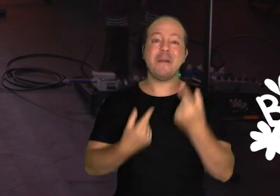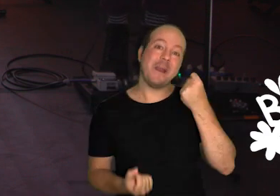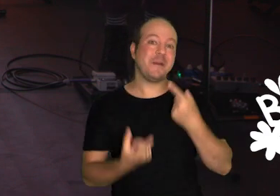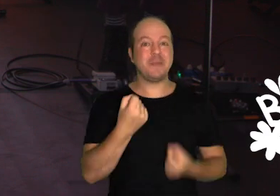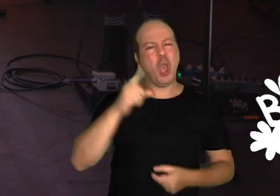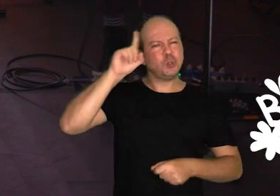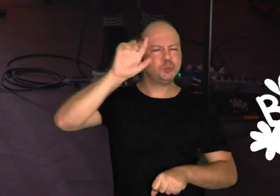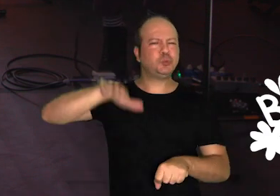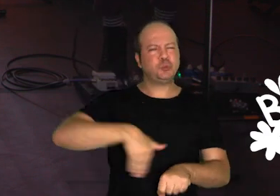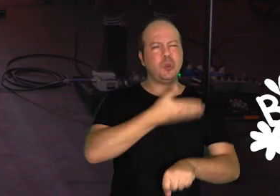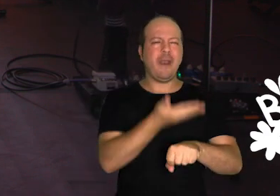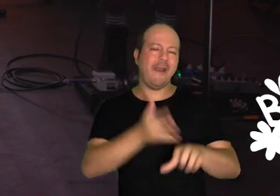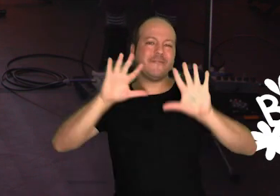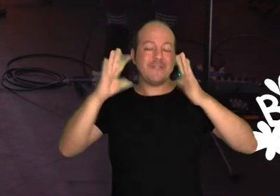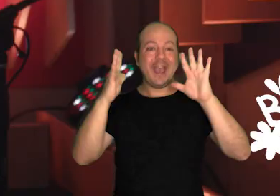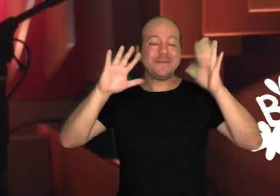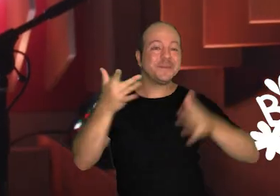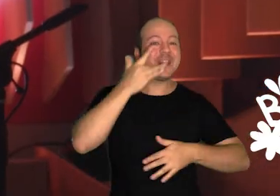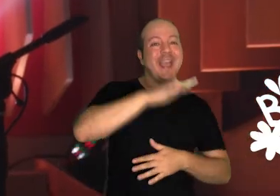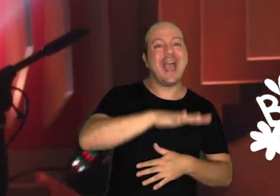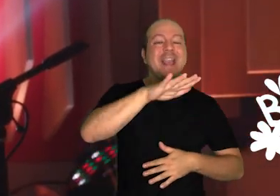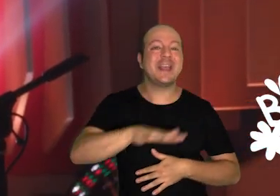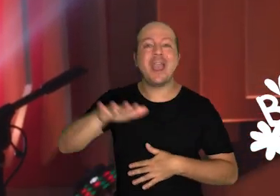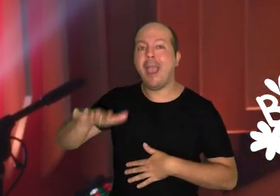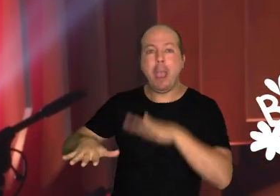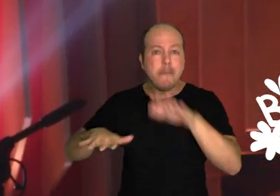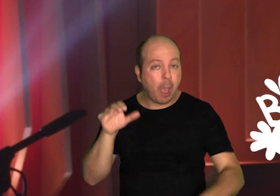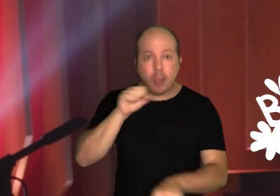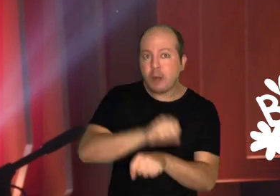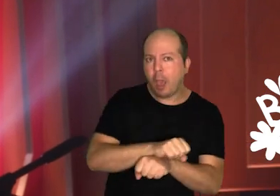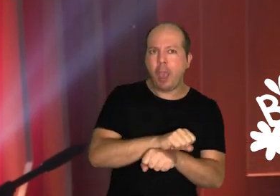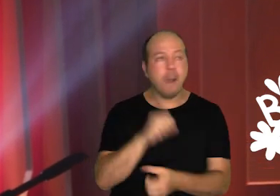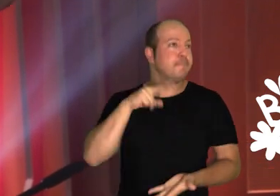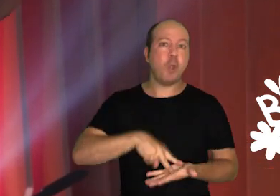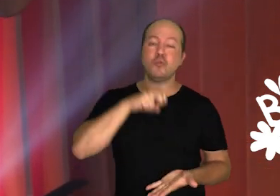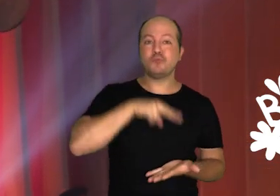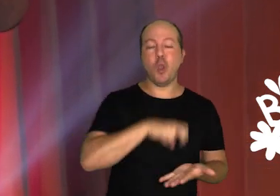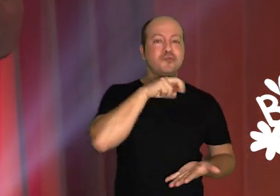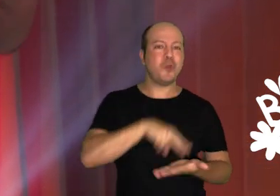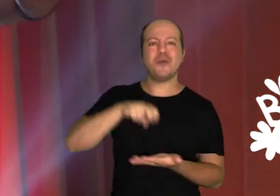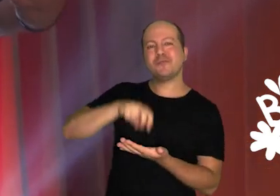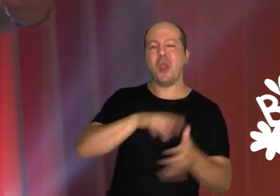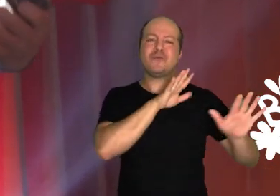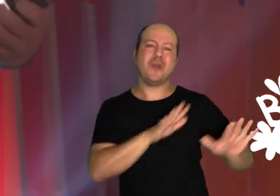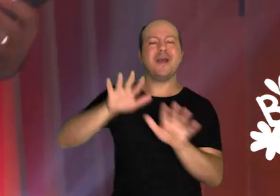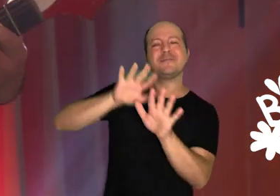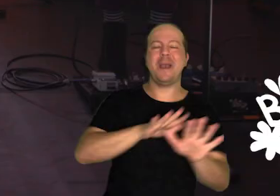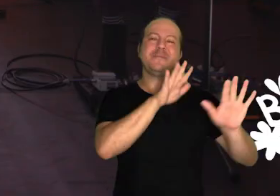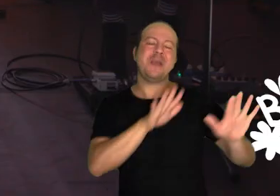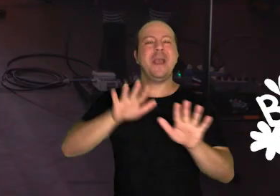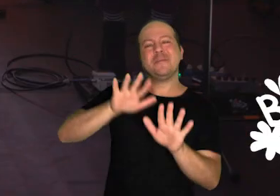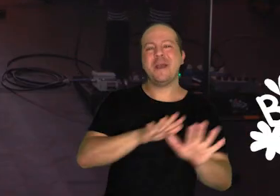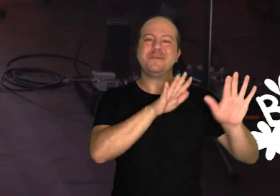dia todo festejar. A criançada não quer mais parar de pular. Tanta fantasia